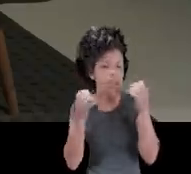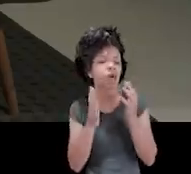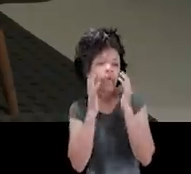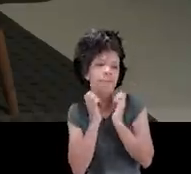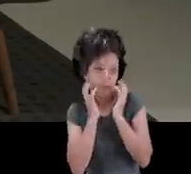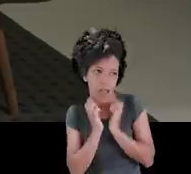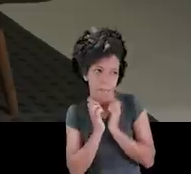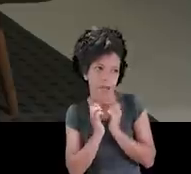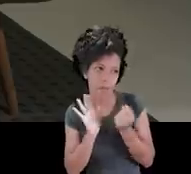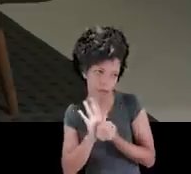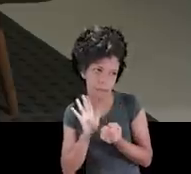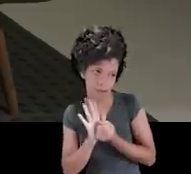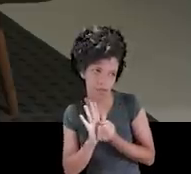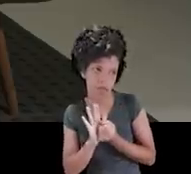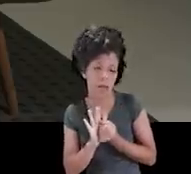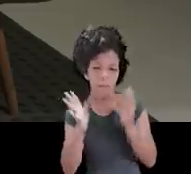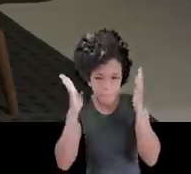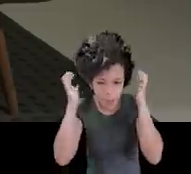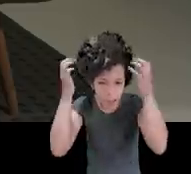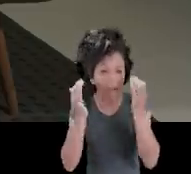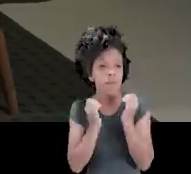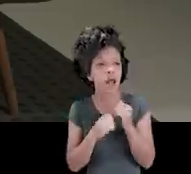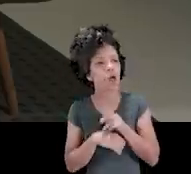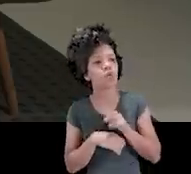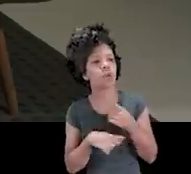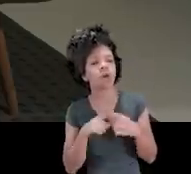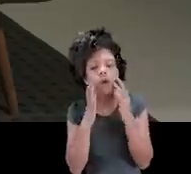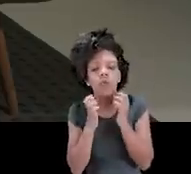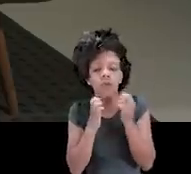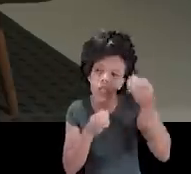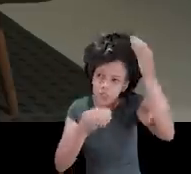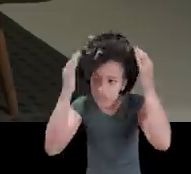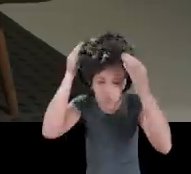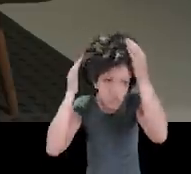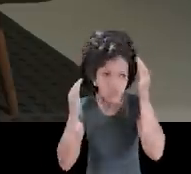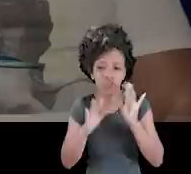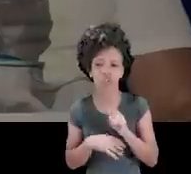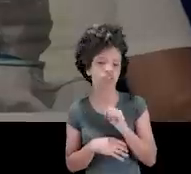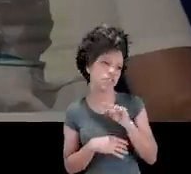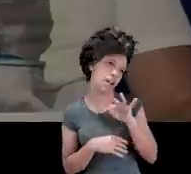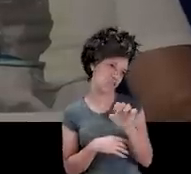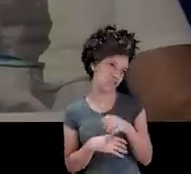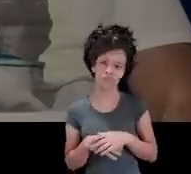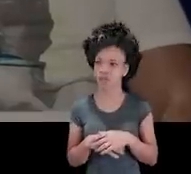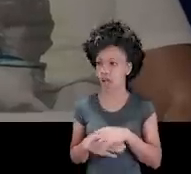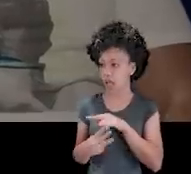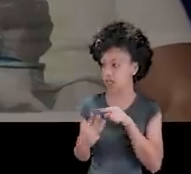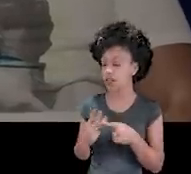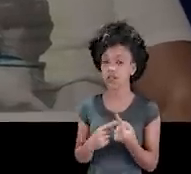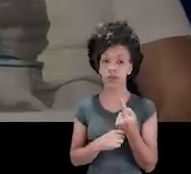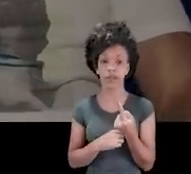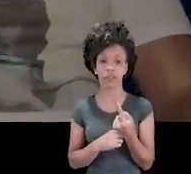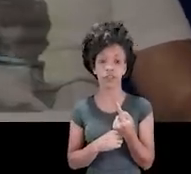Uhum. É uma marca que tem um negócio que é pra cabelo e pra barba. Aí eu tô usando ele porque eu uso na barba, uso na cabeça também, já passo a gilete e já um abraço. Cara, é 3 em 1, tem um 3 em 1